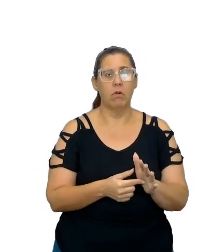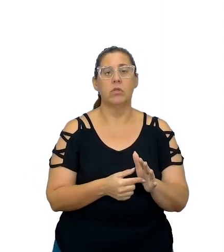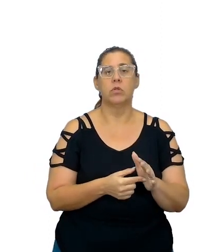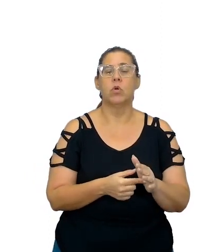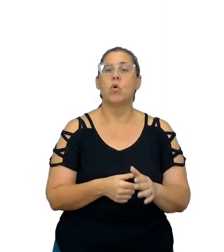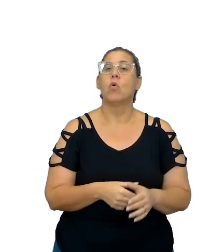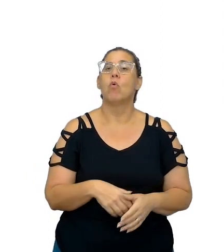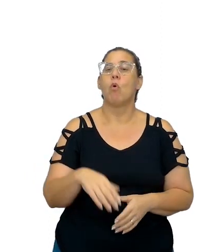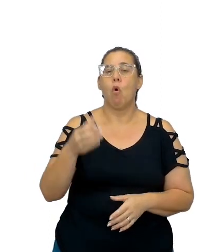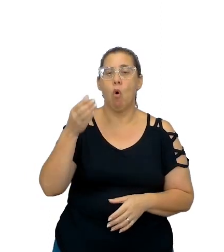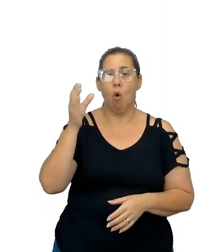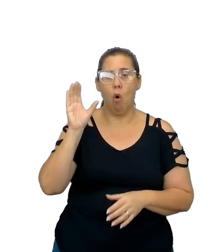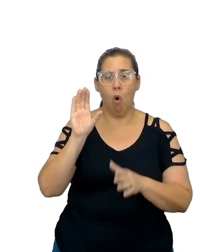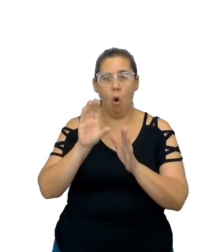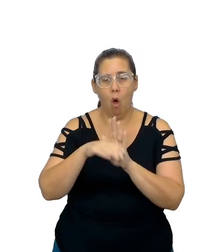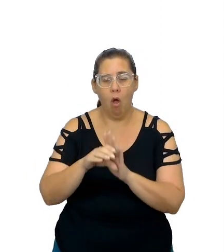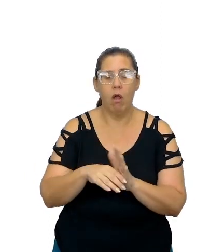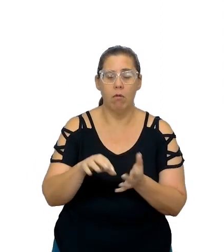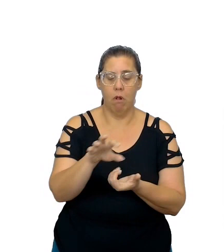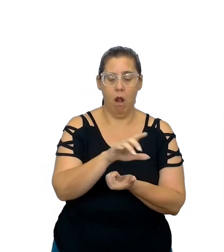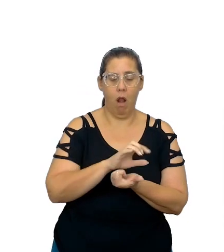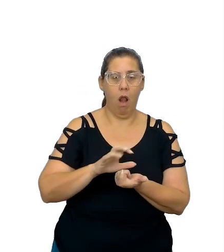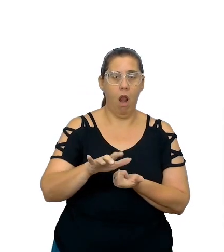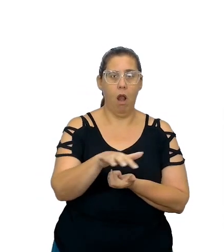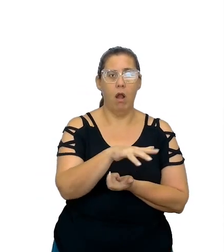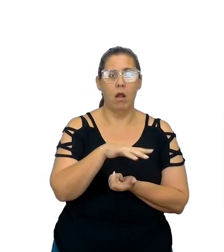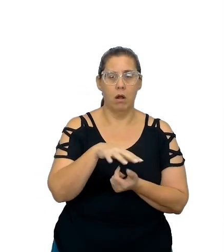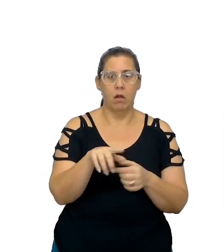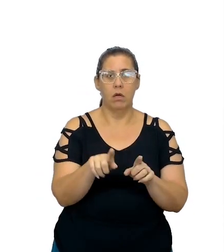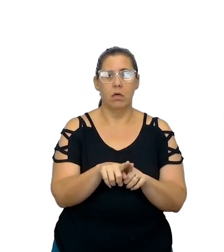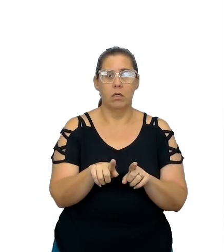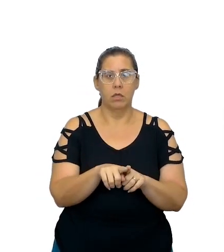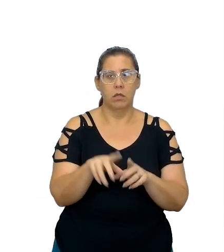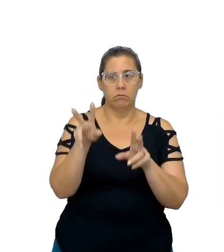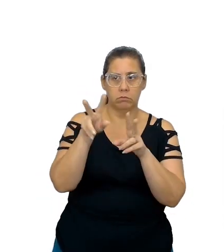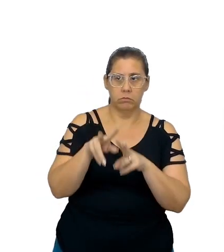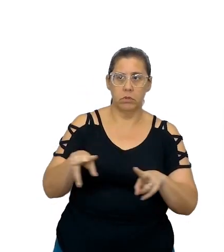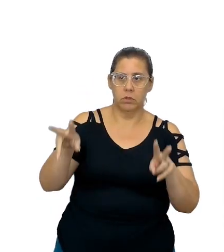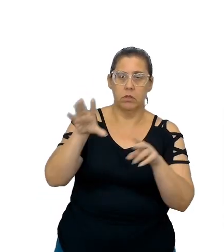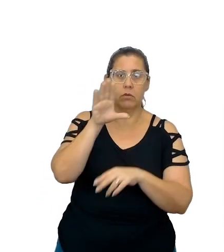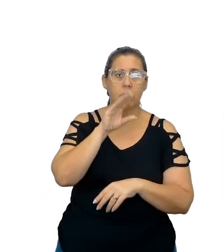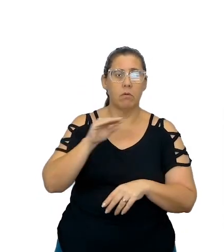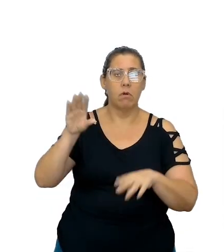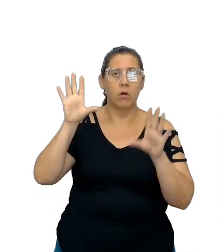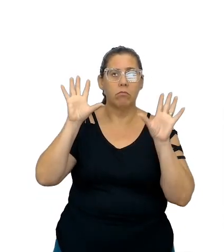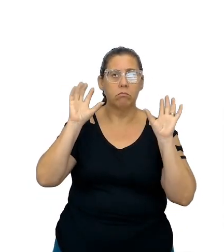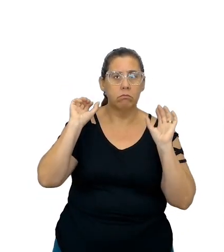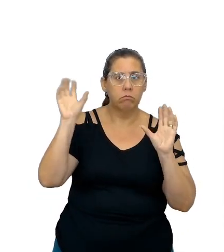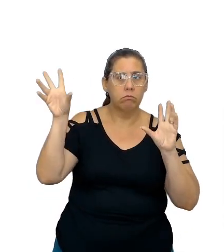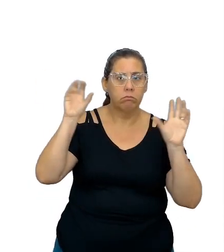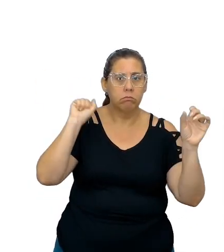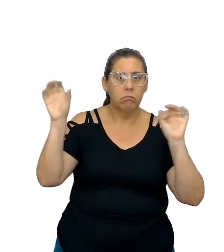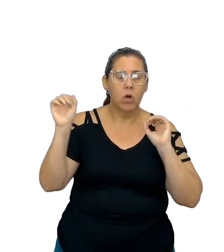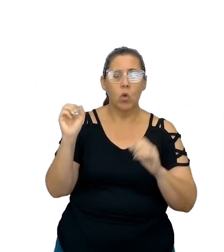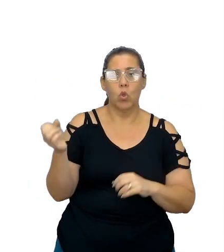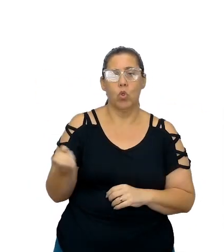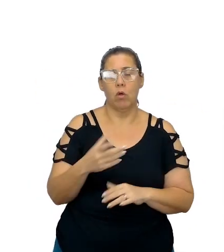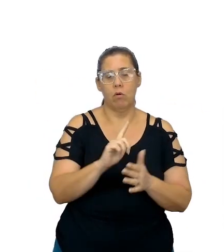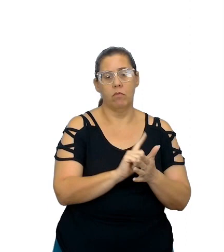de letramento, multiplica-se em benefício das semioses visuais, verbais e sonoras e redefine novos